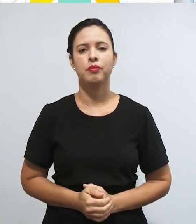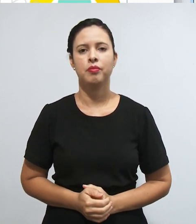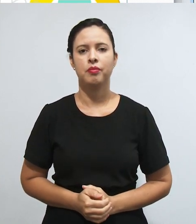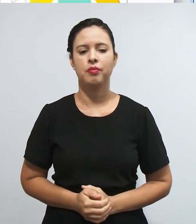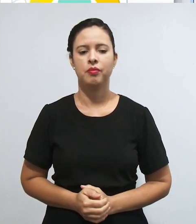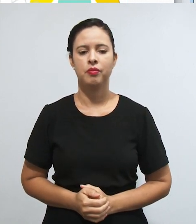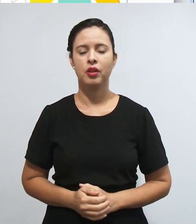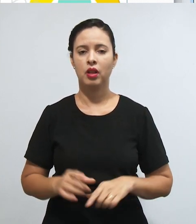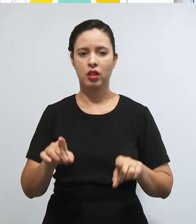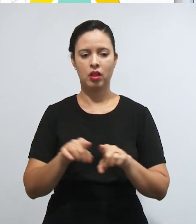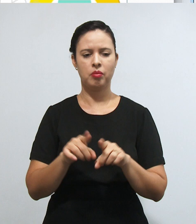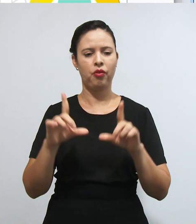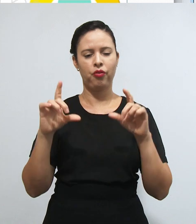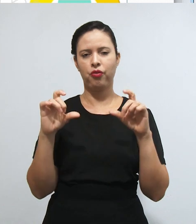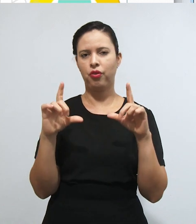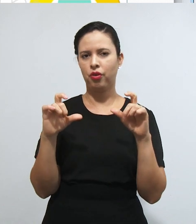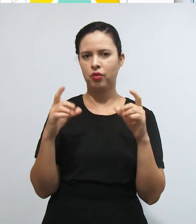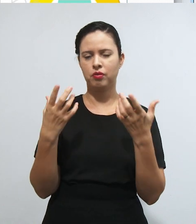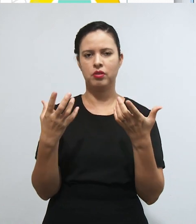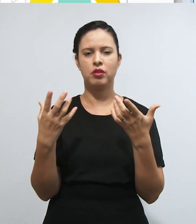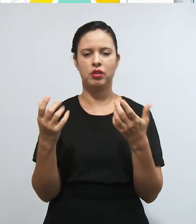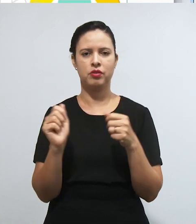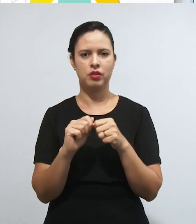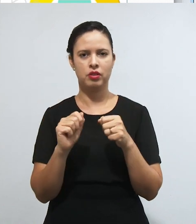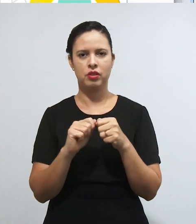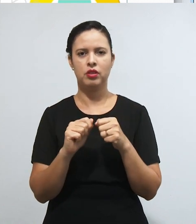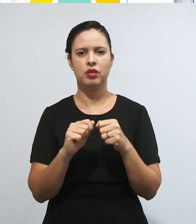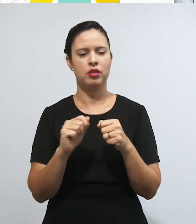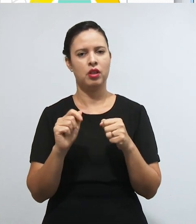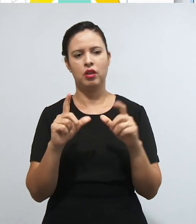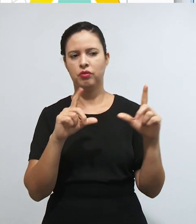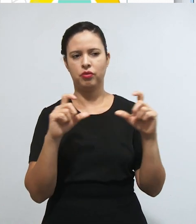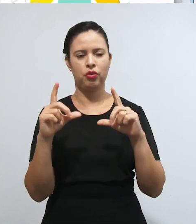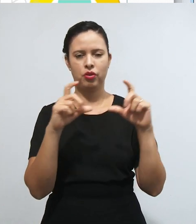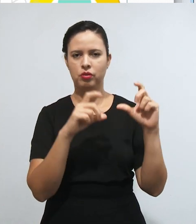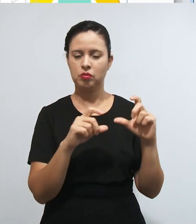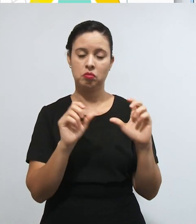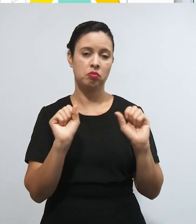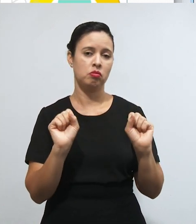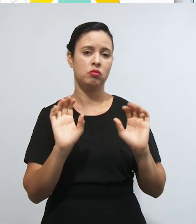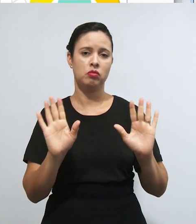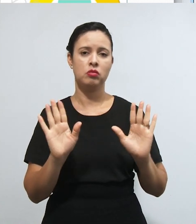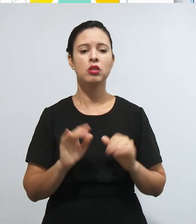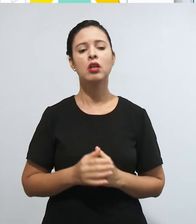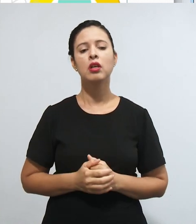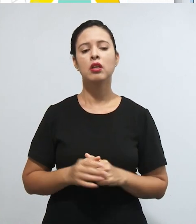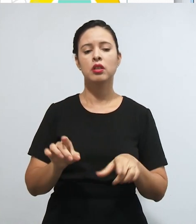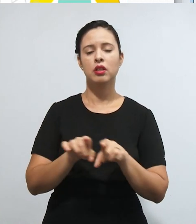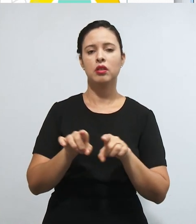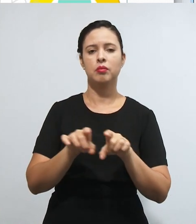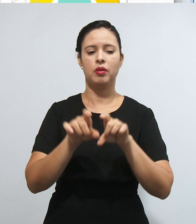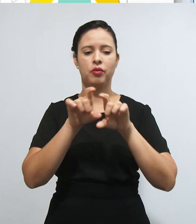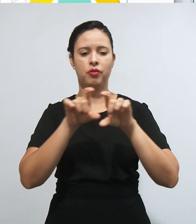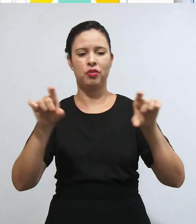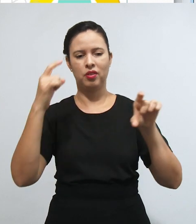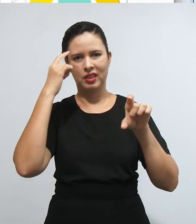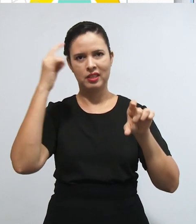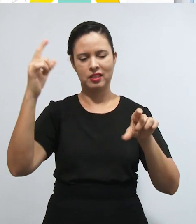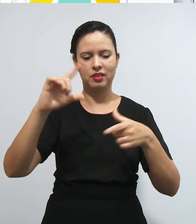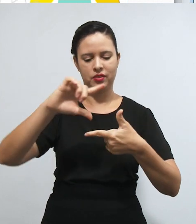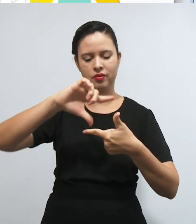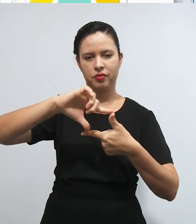Álbum de fotografia, caso você queira montar uma sequência de fotos, não é tão utilizado, né? Formas, esse aqui eu utilizo